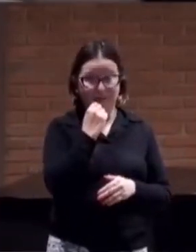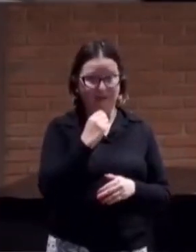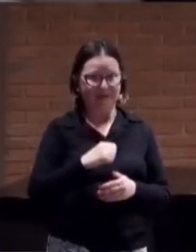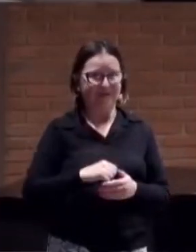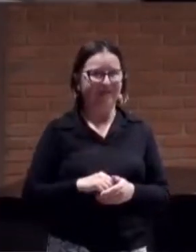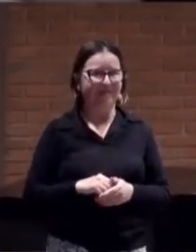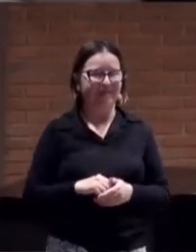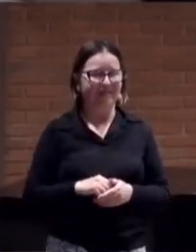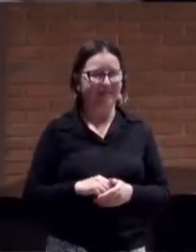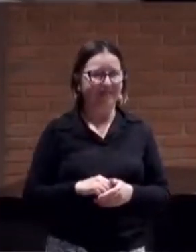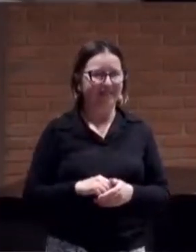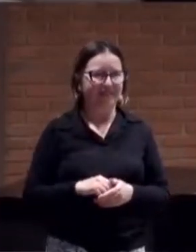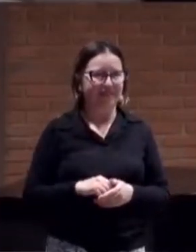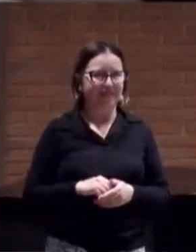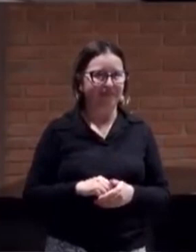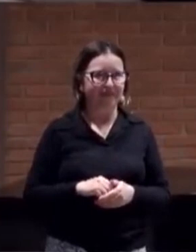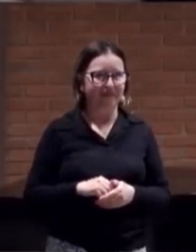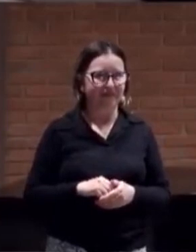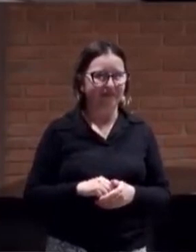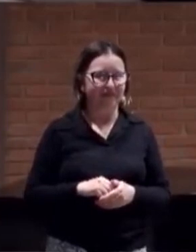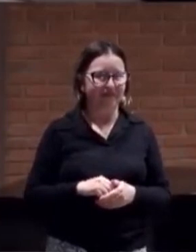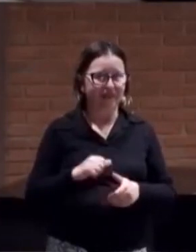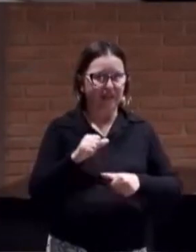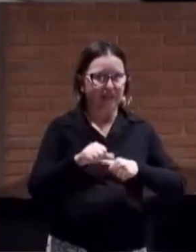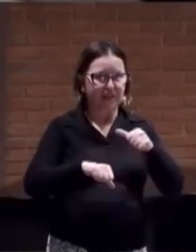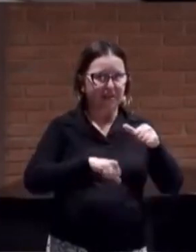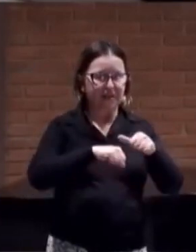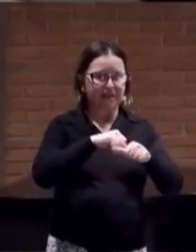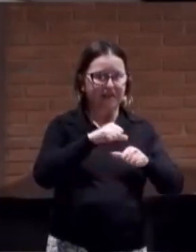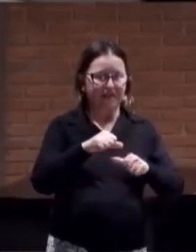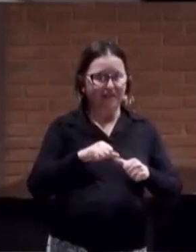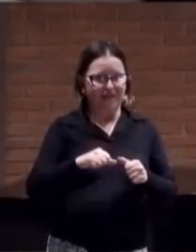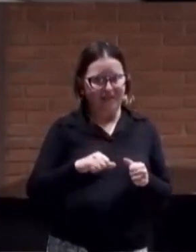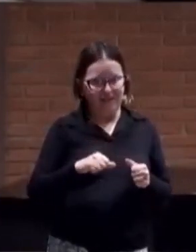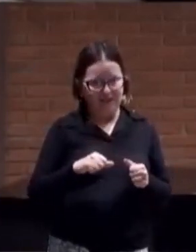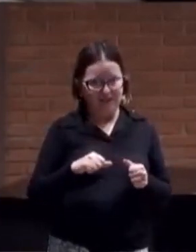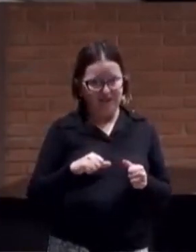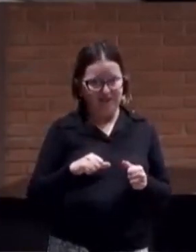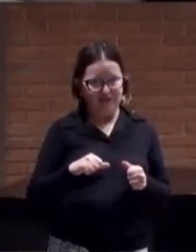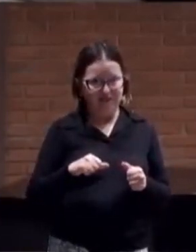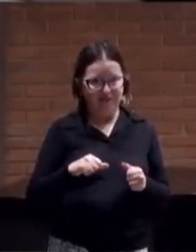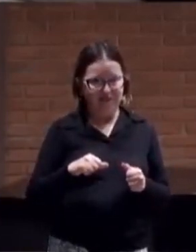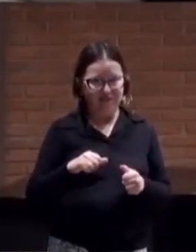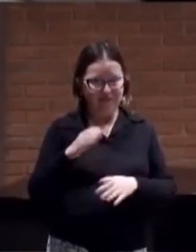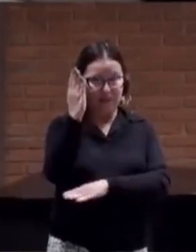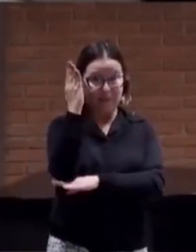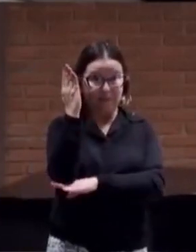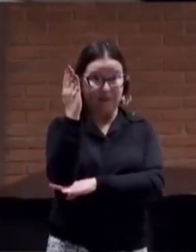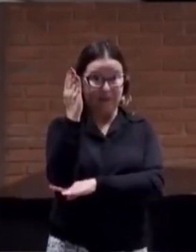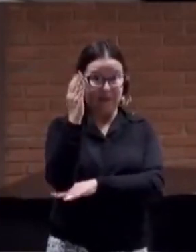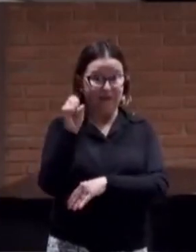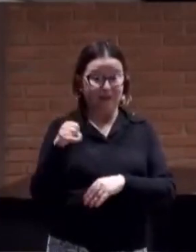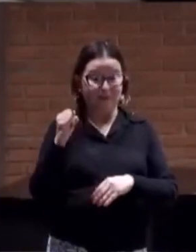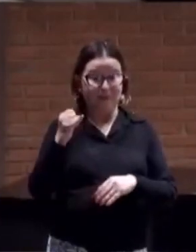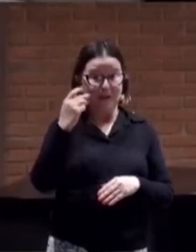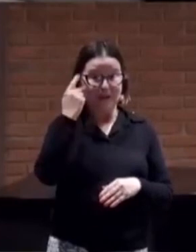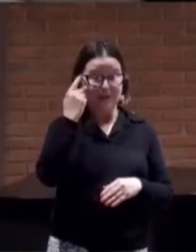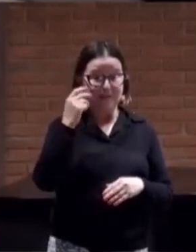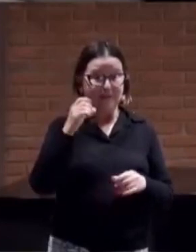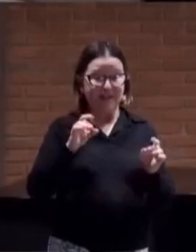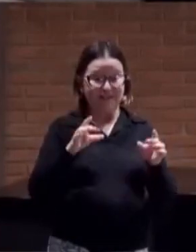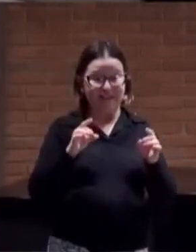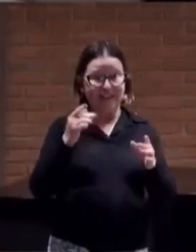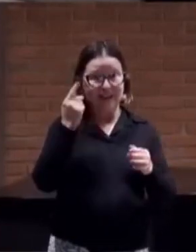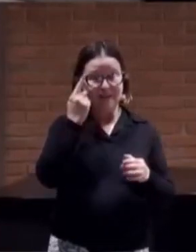que se tornou uma mercadoria muito importante para a Europa. E